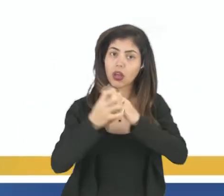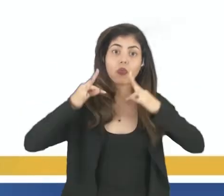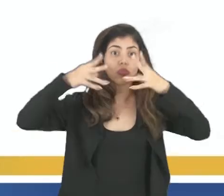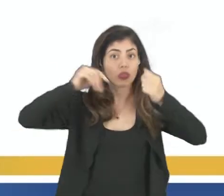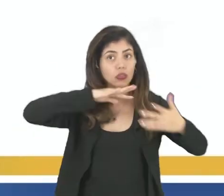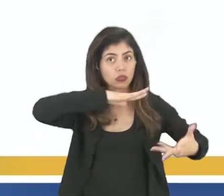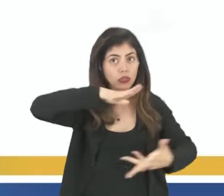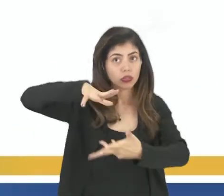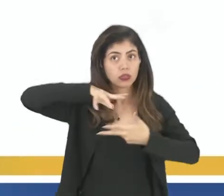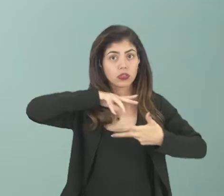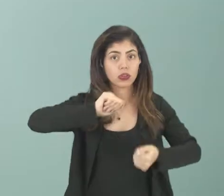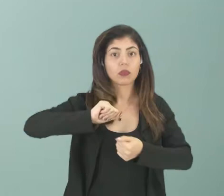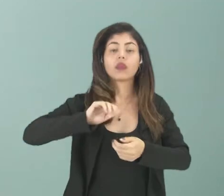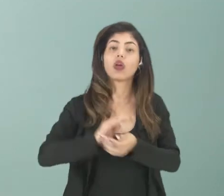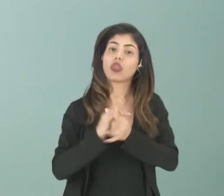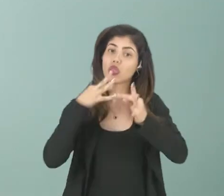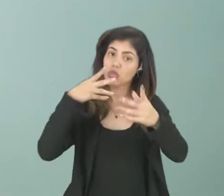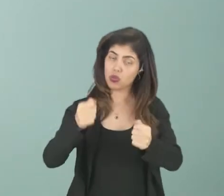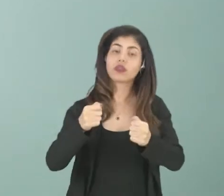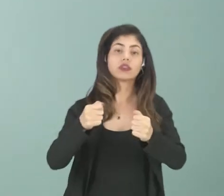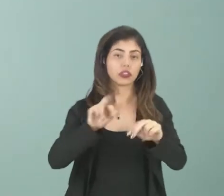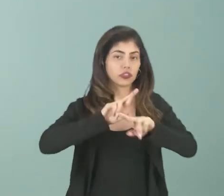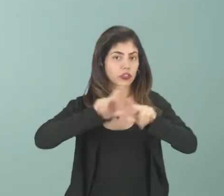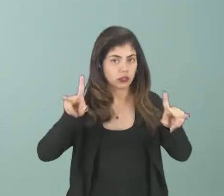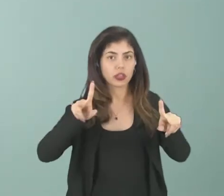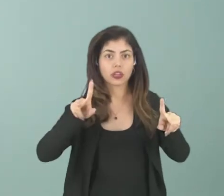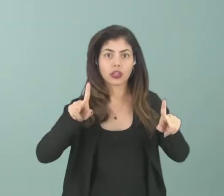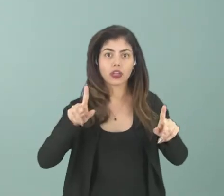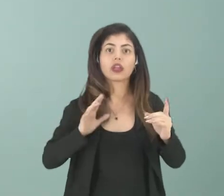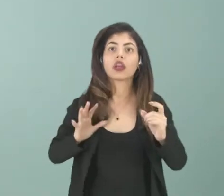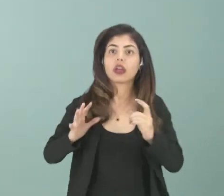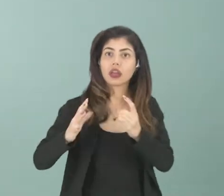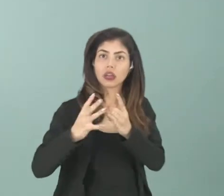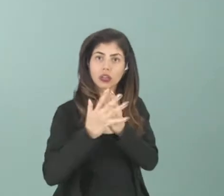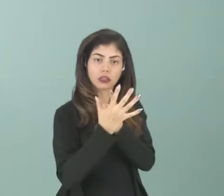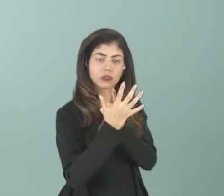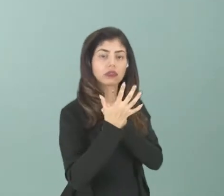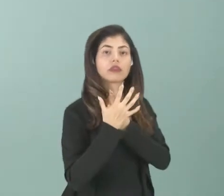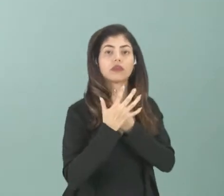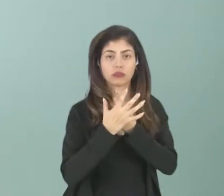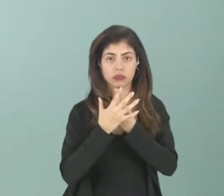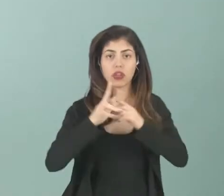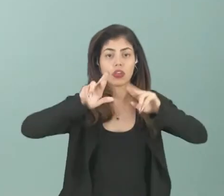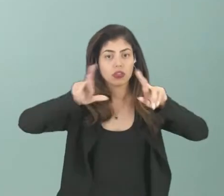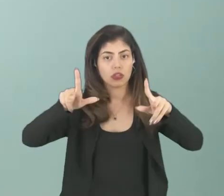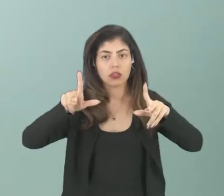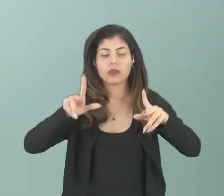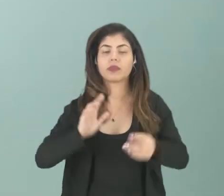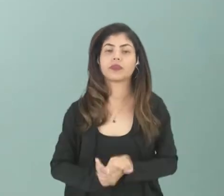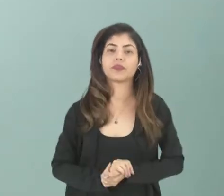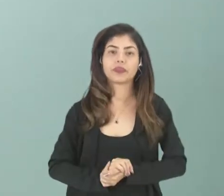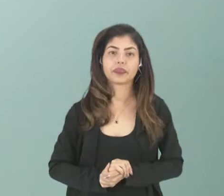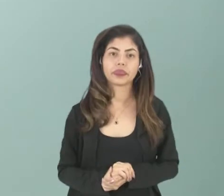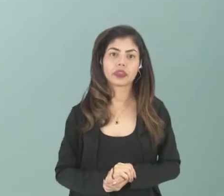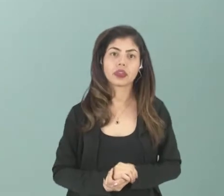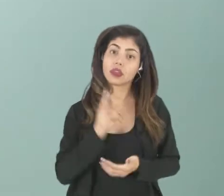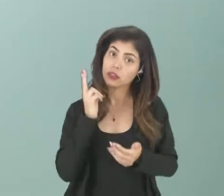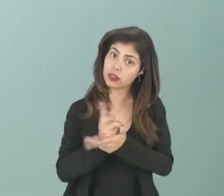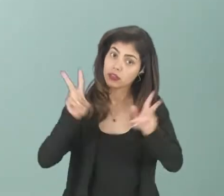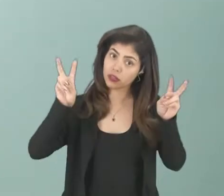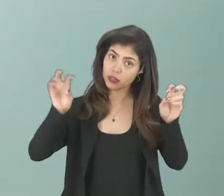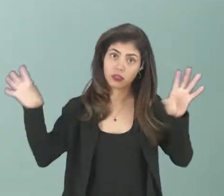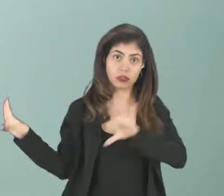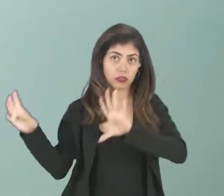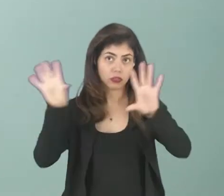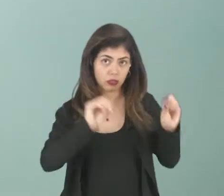todo. Nós somos diferentes e civilização é acolher e conviver com a diferença. Então, eu não esgoto o tema, eu